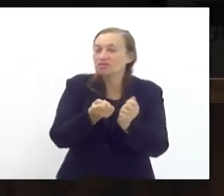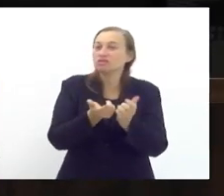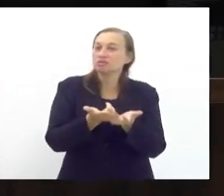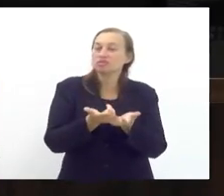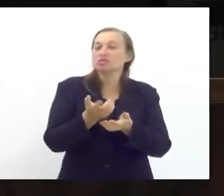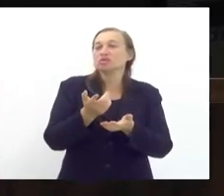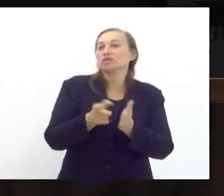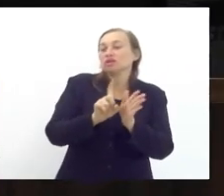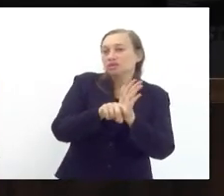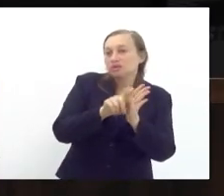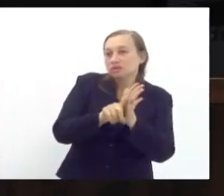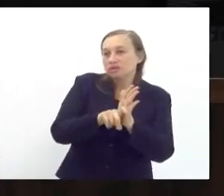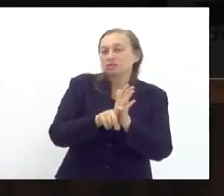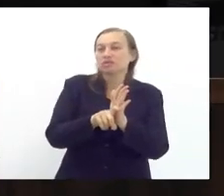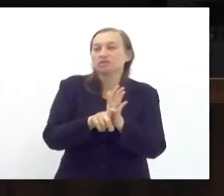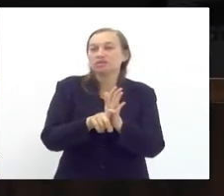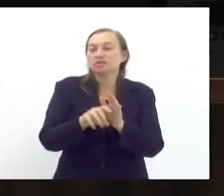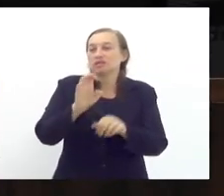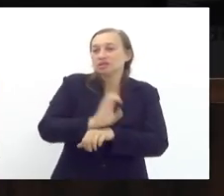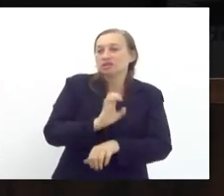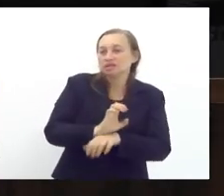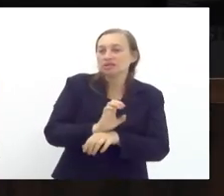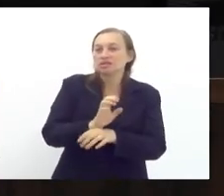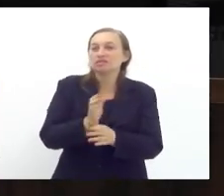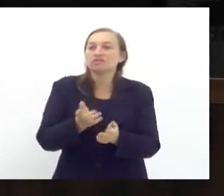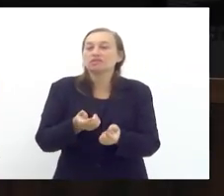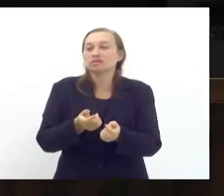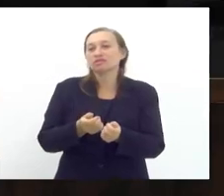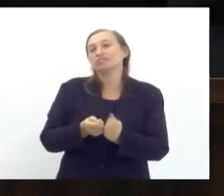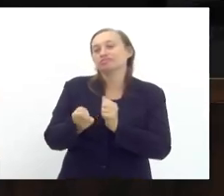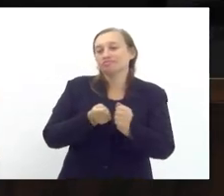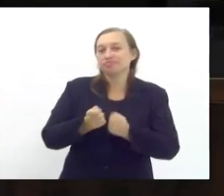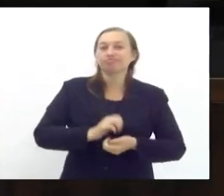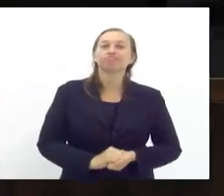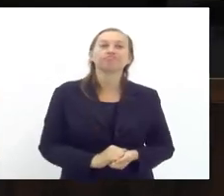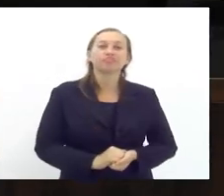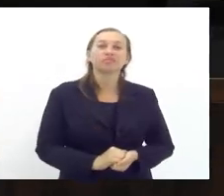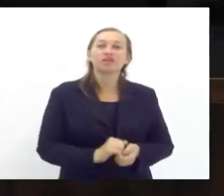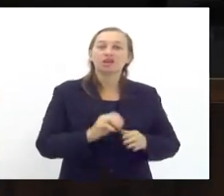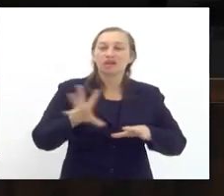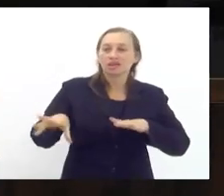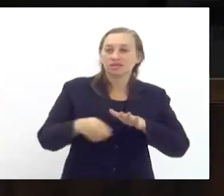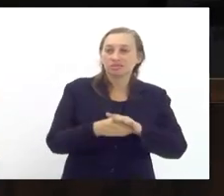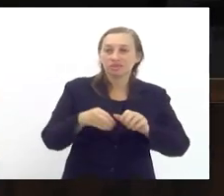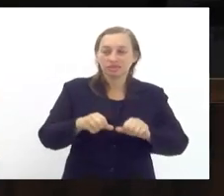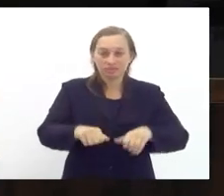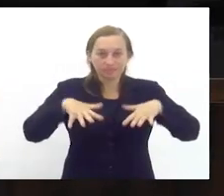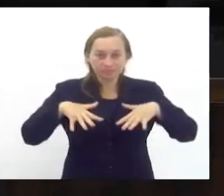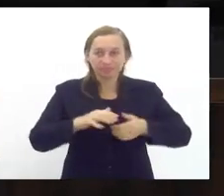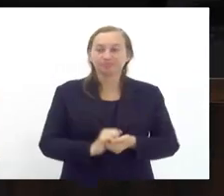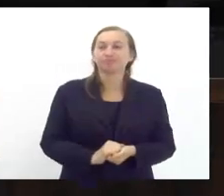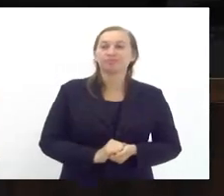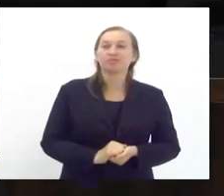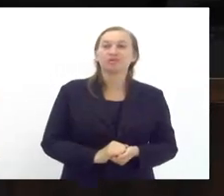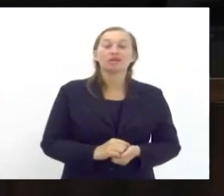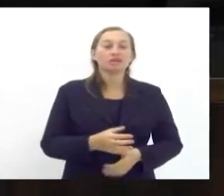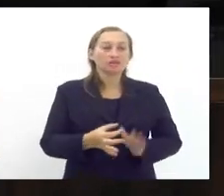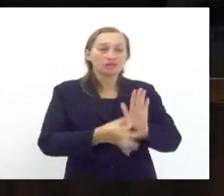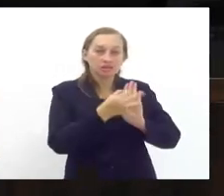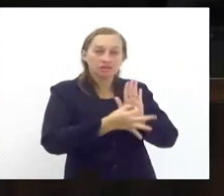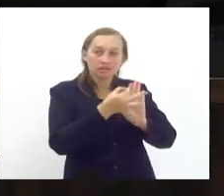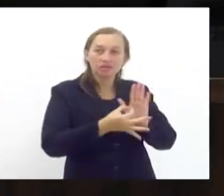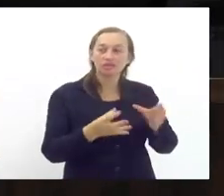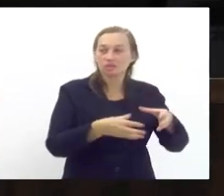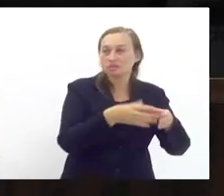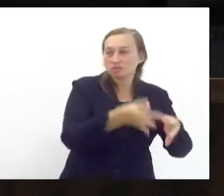e de orçamento Finanças e fiscalização financeira e controle as emendas de plenário para emitir parecer pela condição de